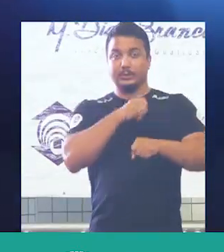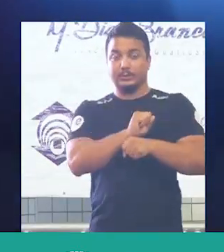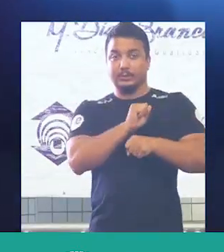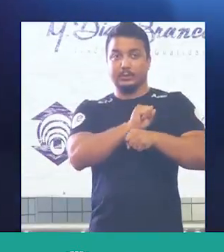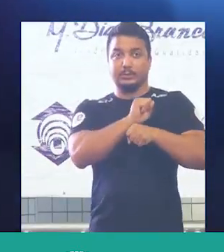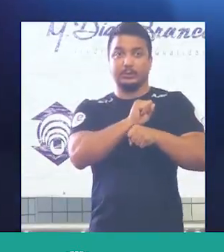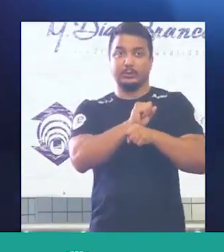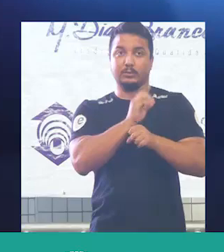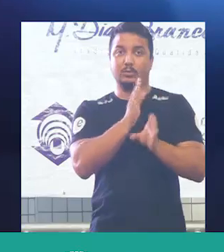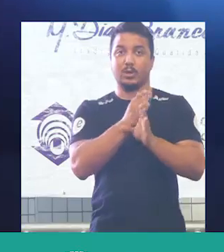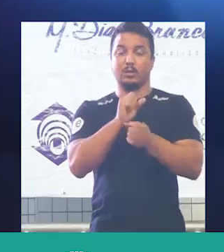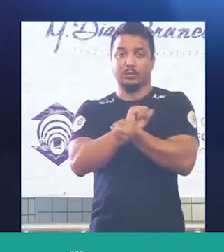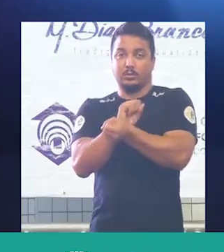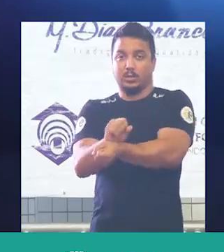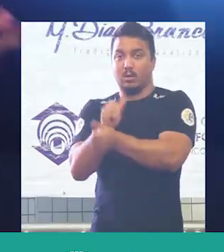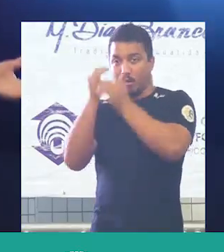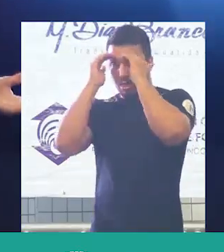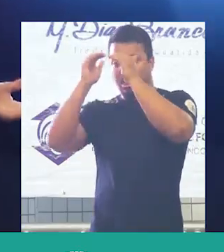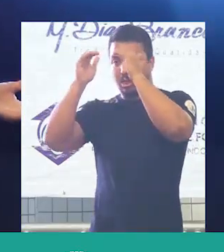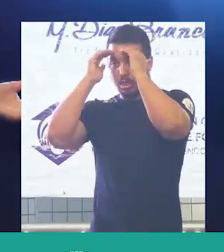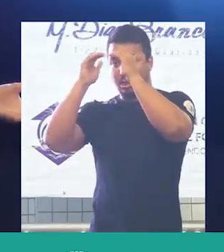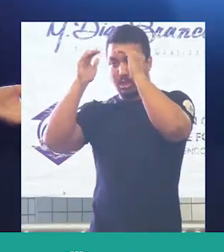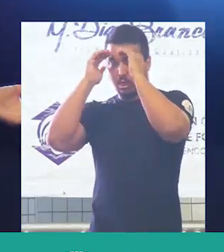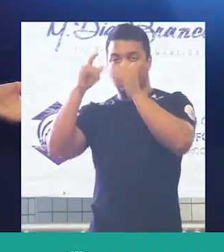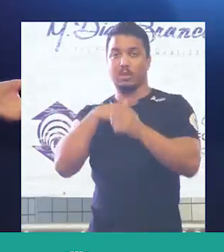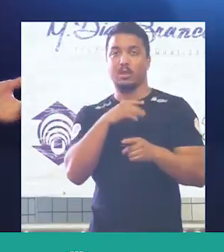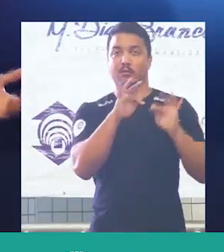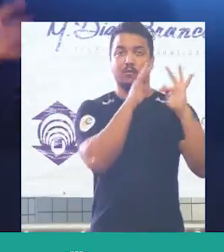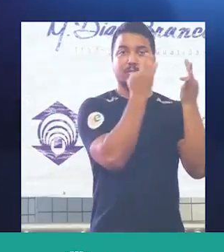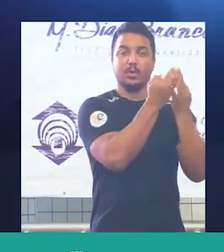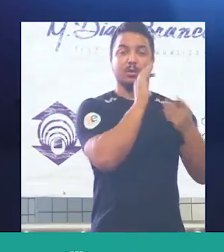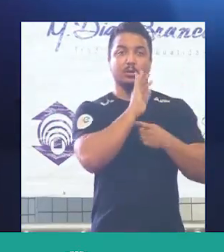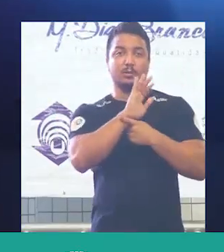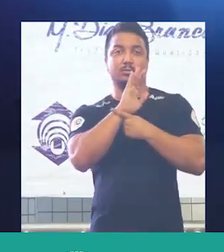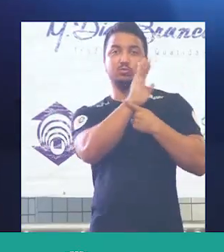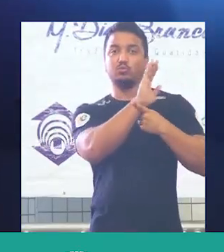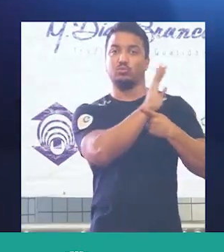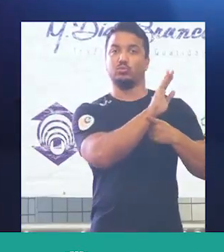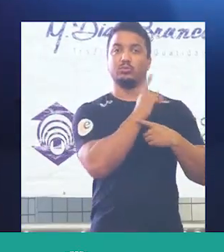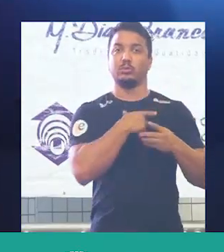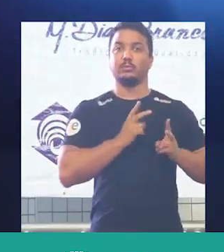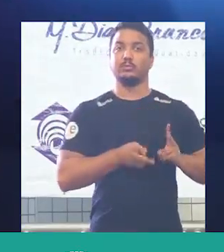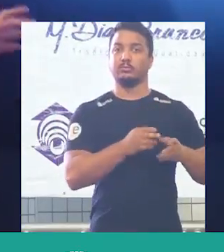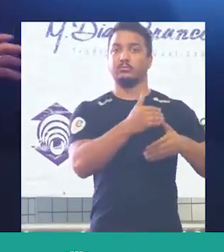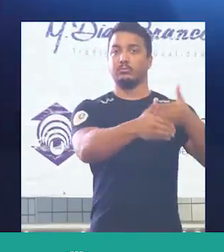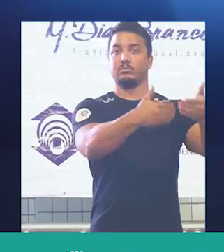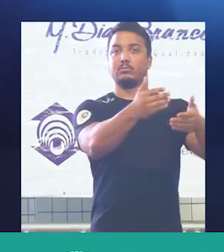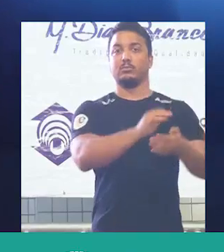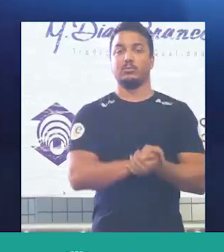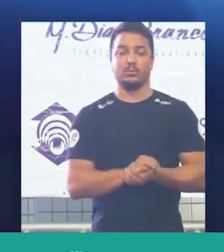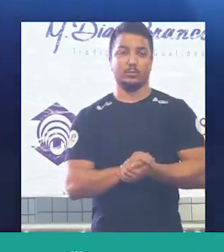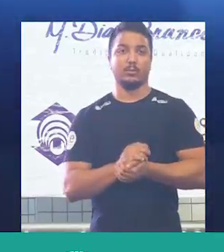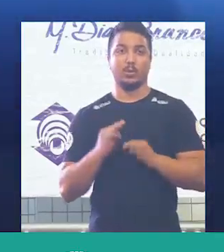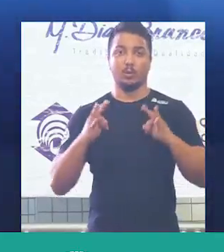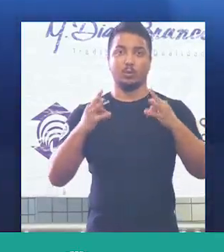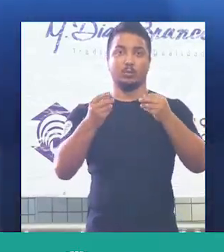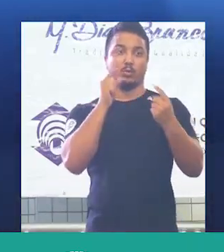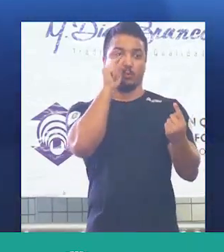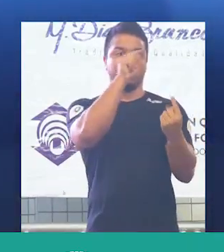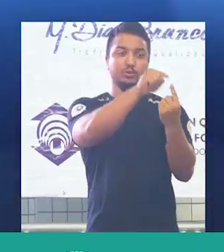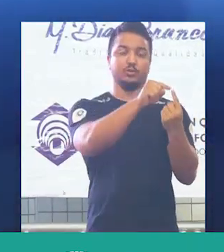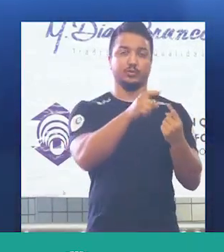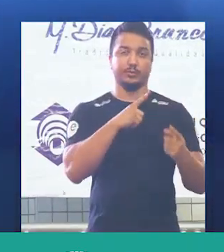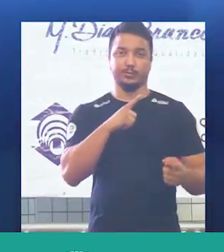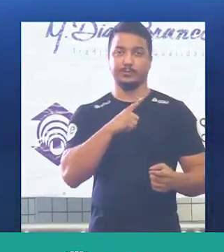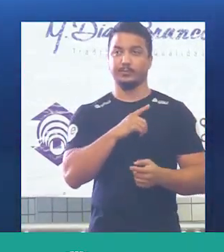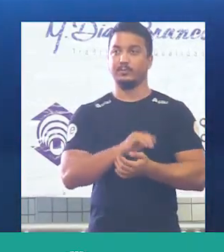escravo do sistema, eu tenho que sustentar minha família e assim por diante. Todo mundo tem seu objetivo.